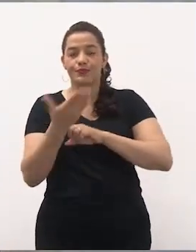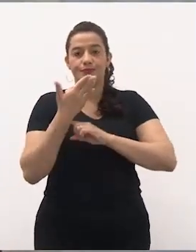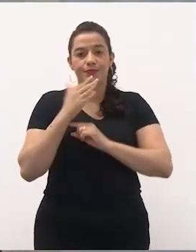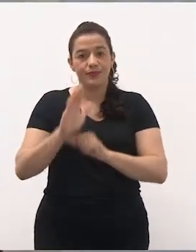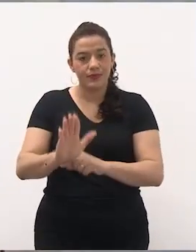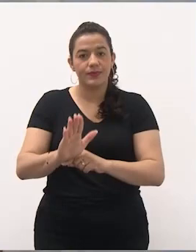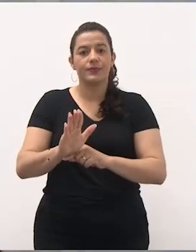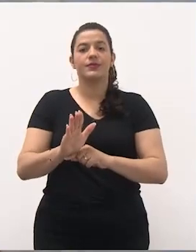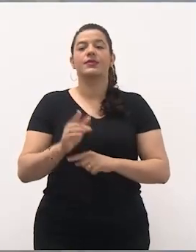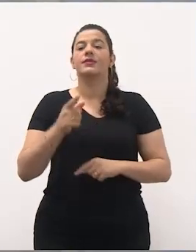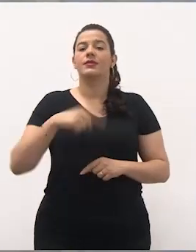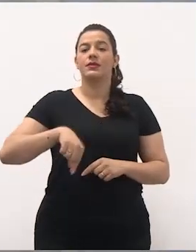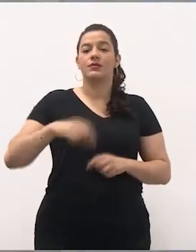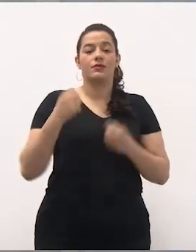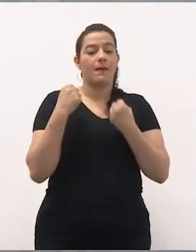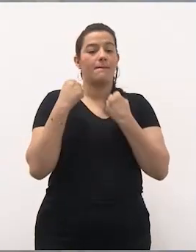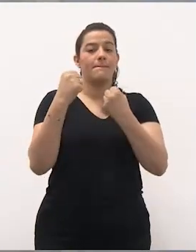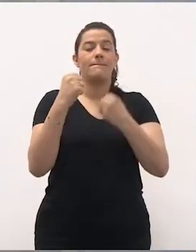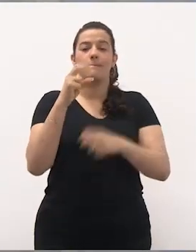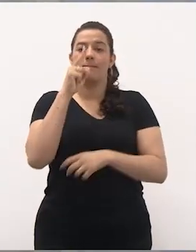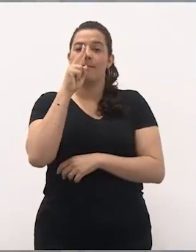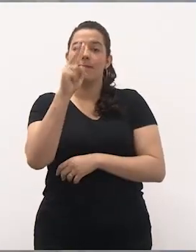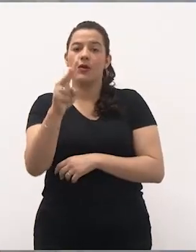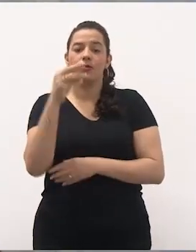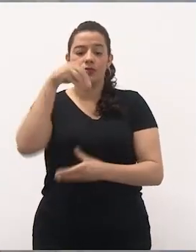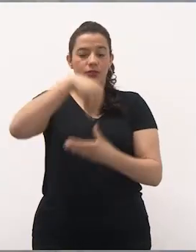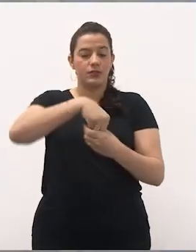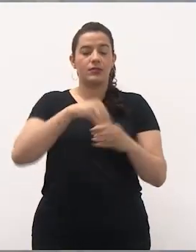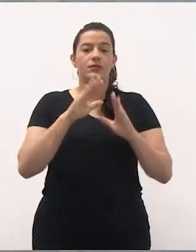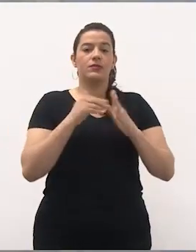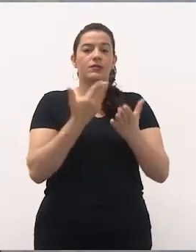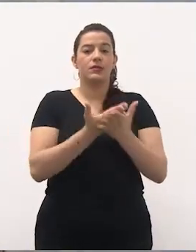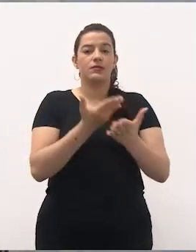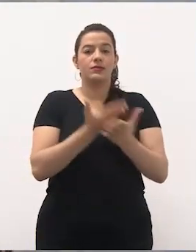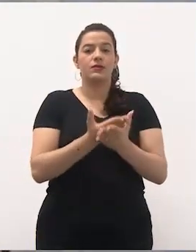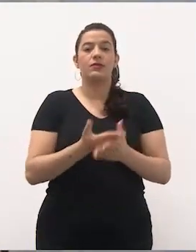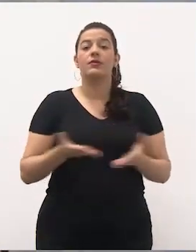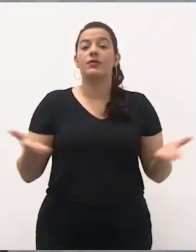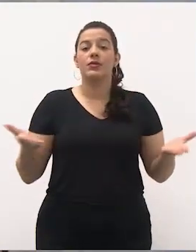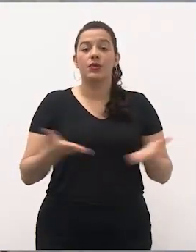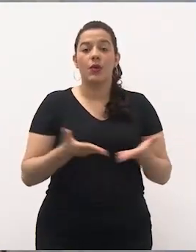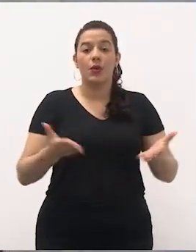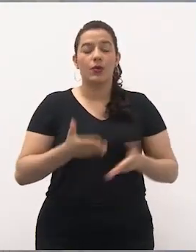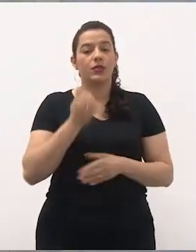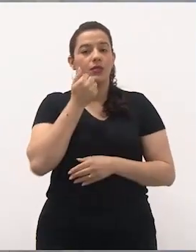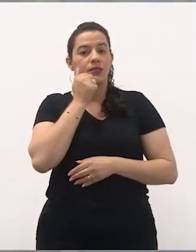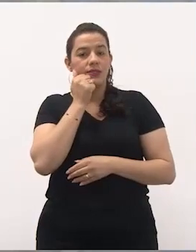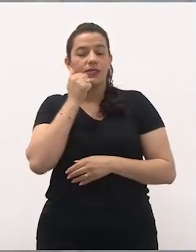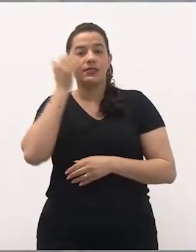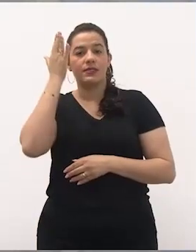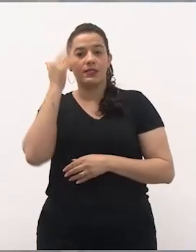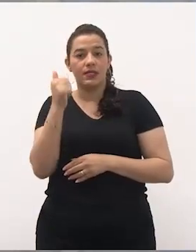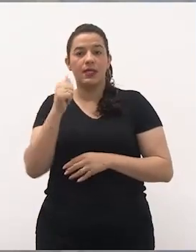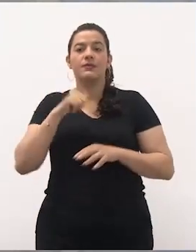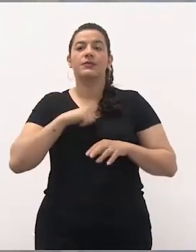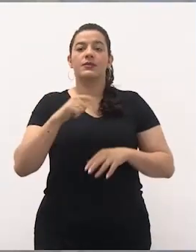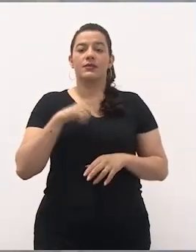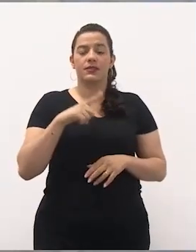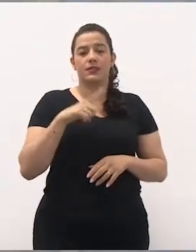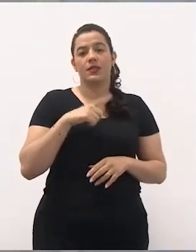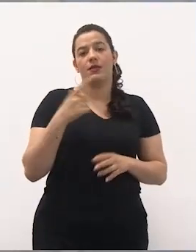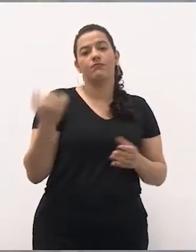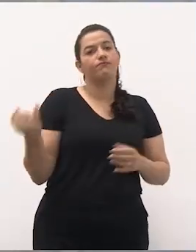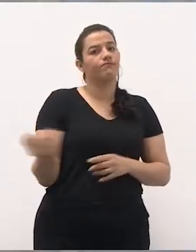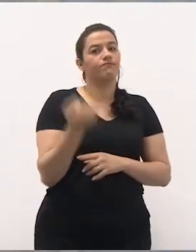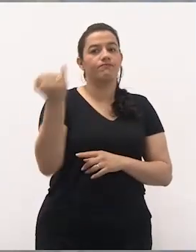é uma potência que existe dentro da escola e que hoje a própria ciência sabe que tem um enorme valor, né,